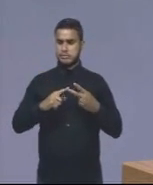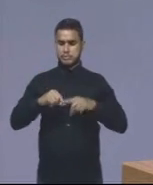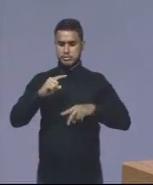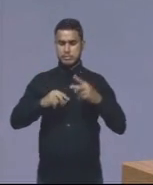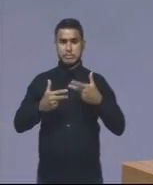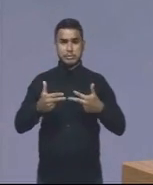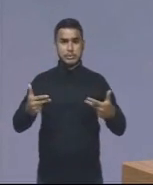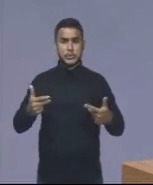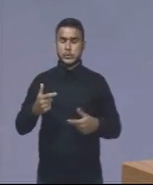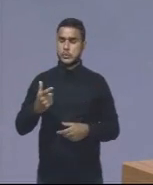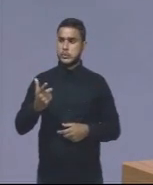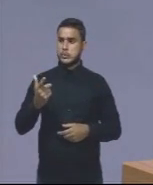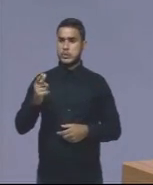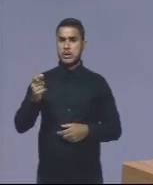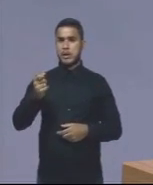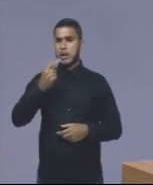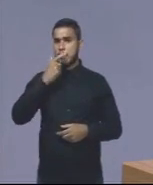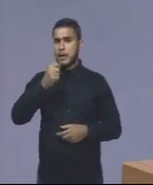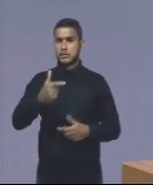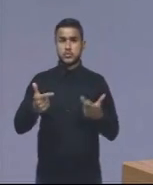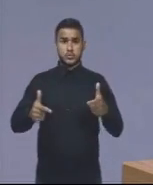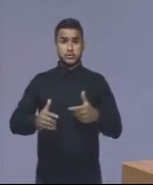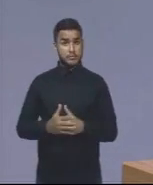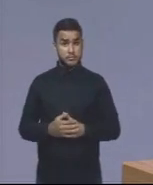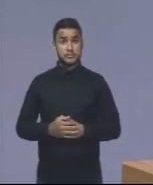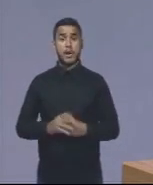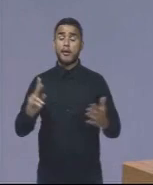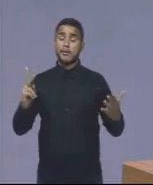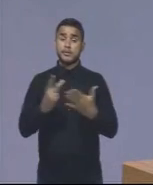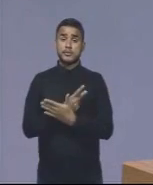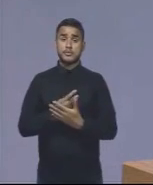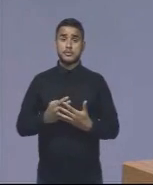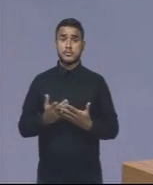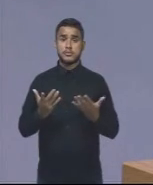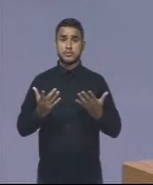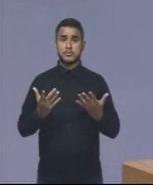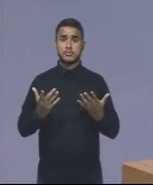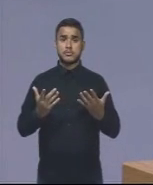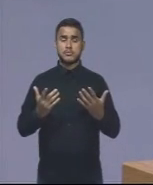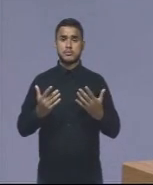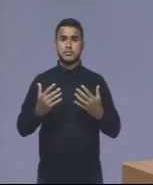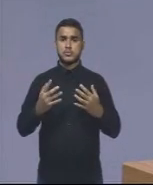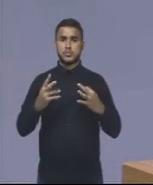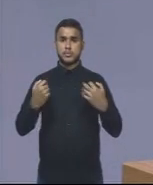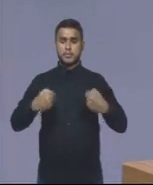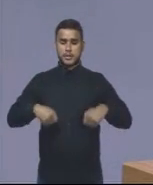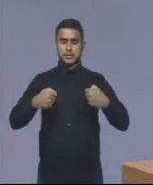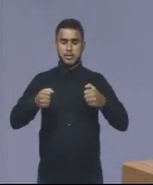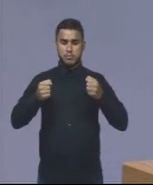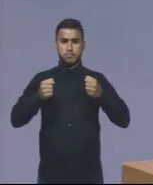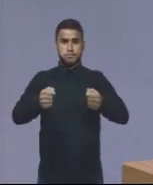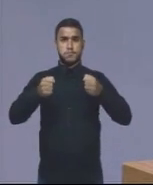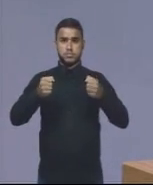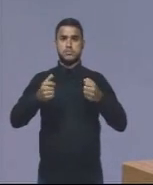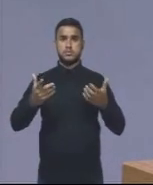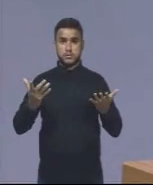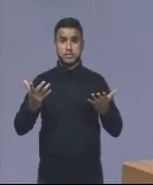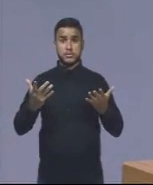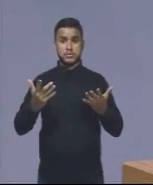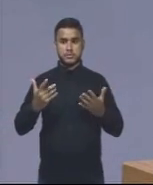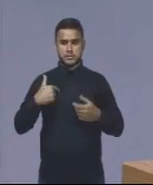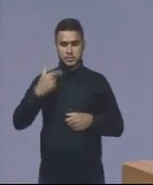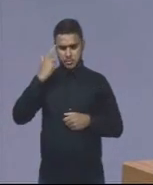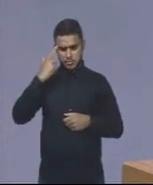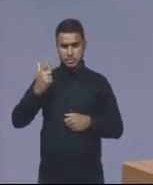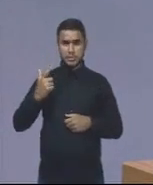remédio. E onde estava o desfibrilador, sei lá o nome, desfibrilador, estava